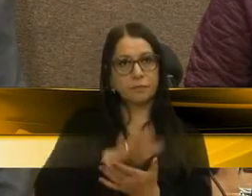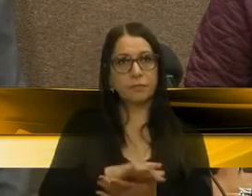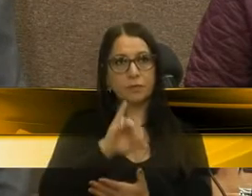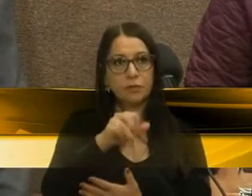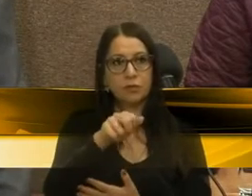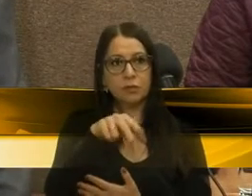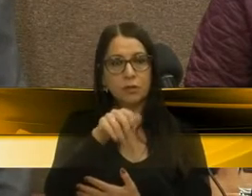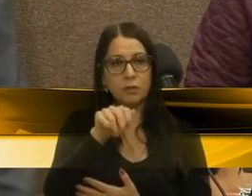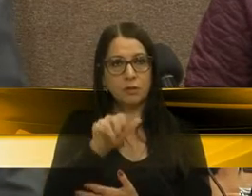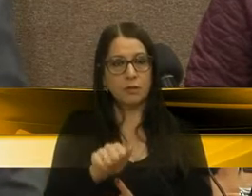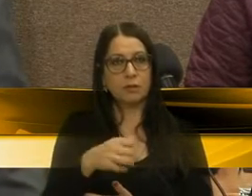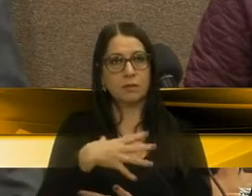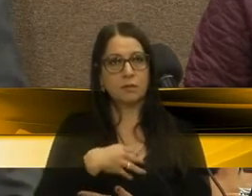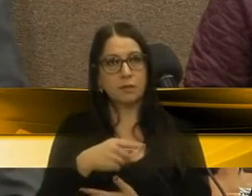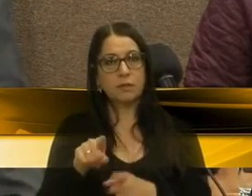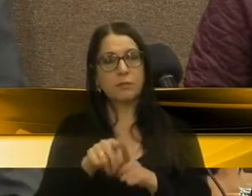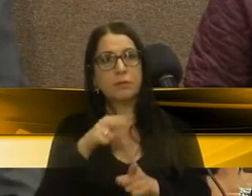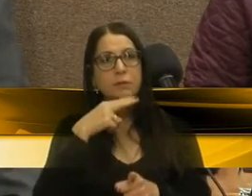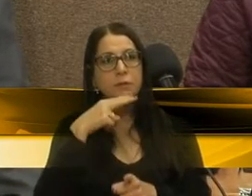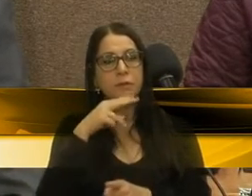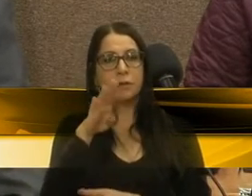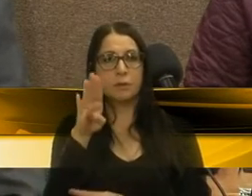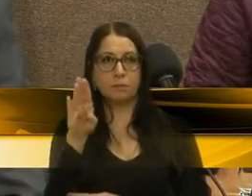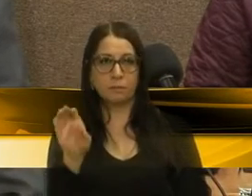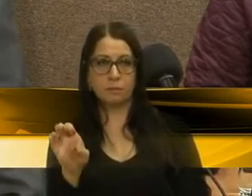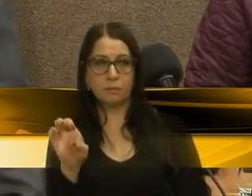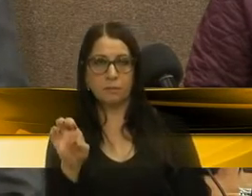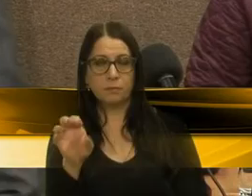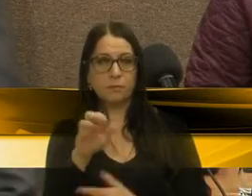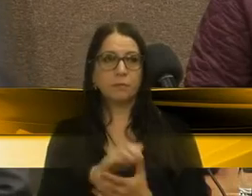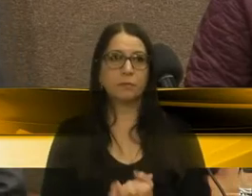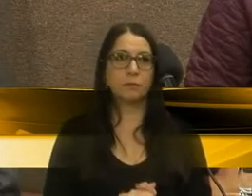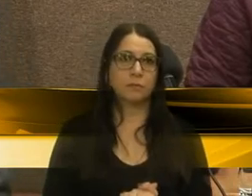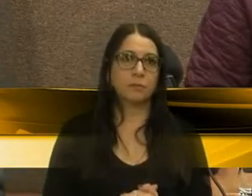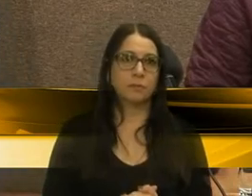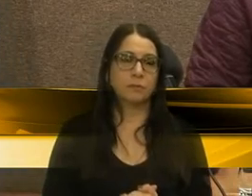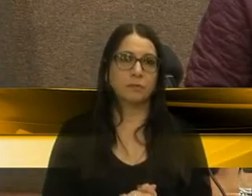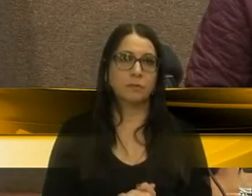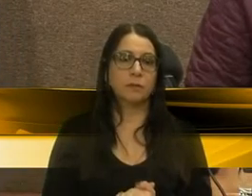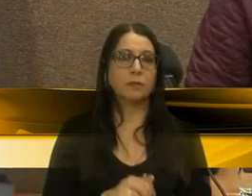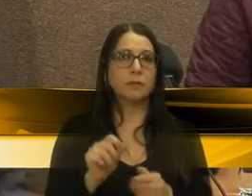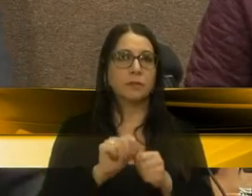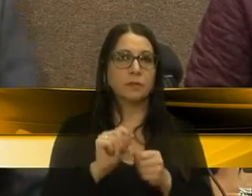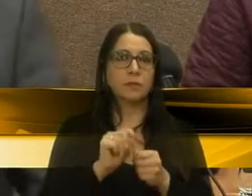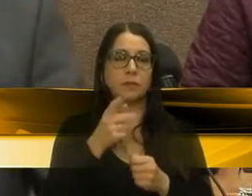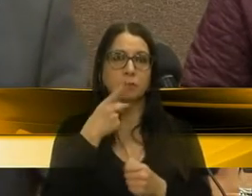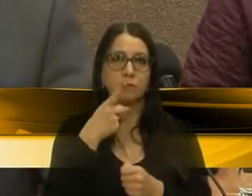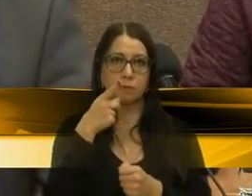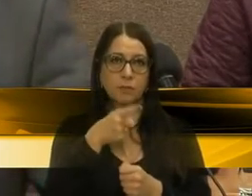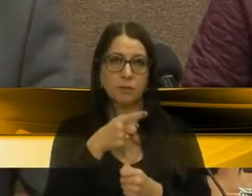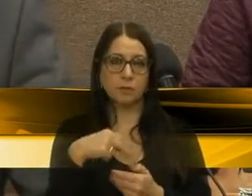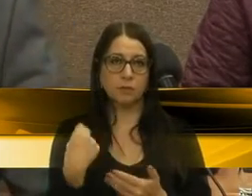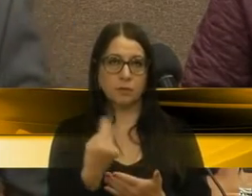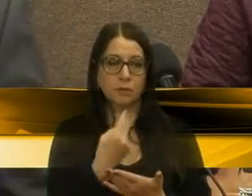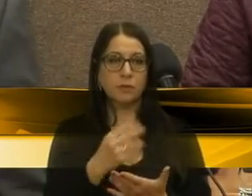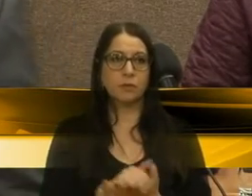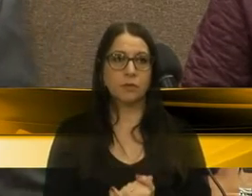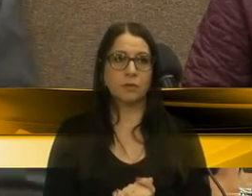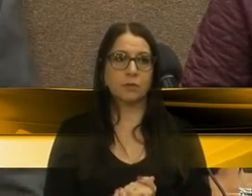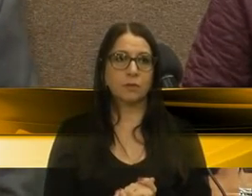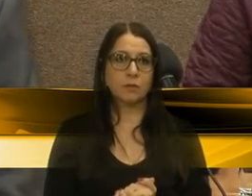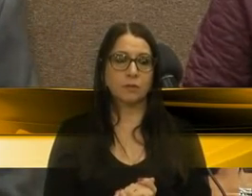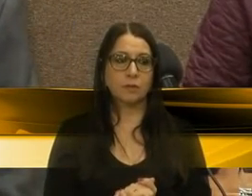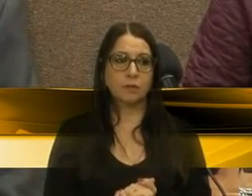Janaína Galbert, e o seu neto Bernardo Manieri. Quero fazer o registro aqui,